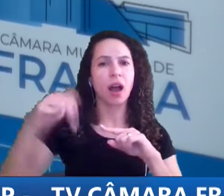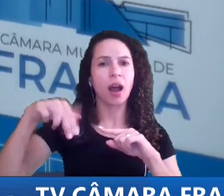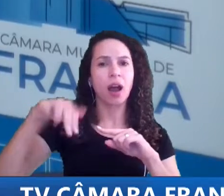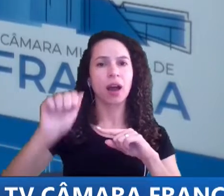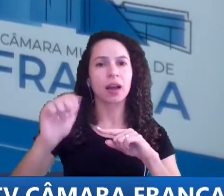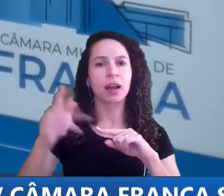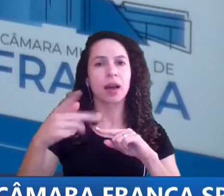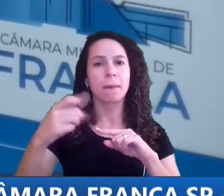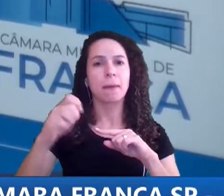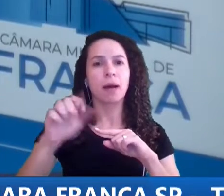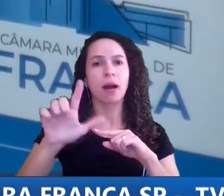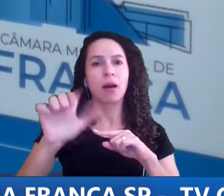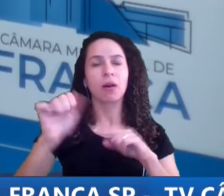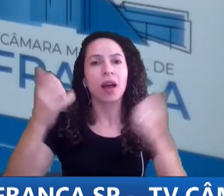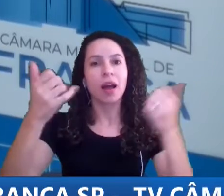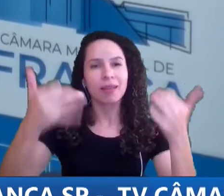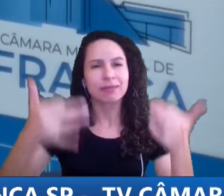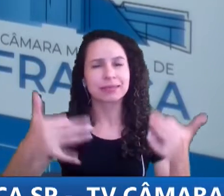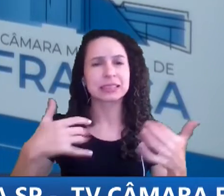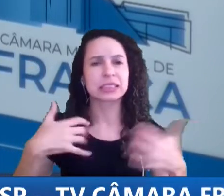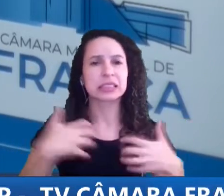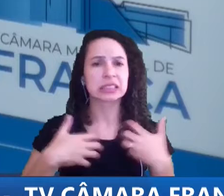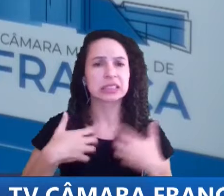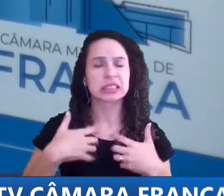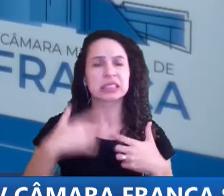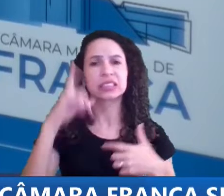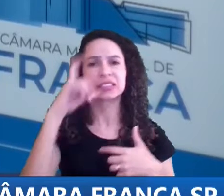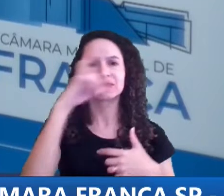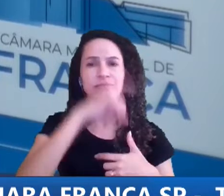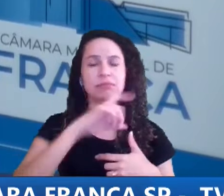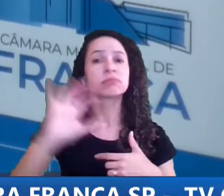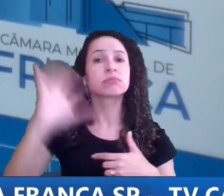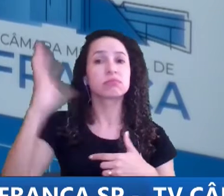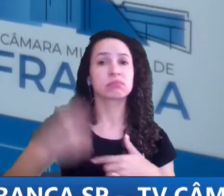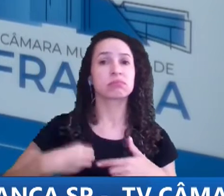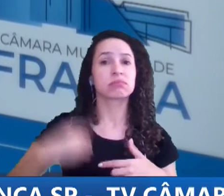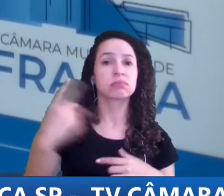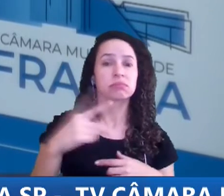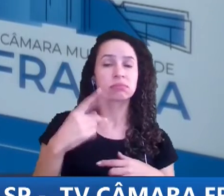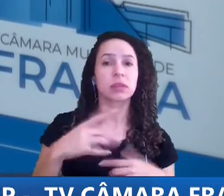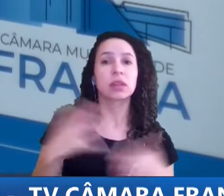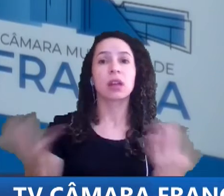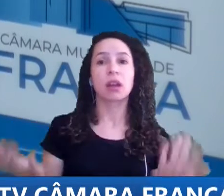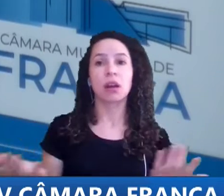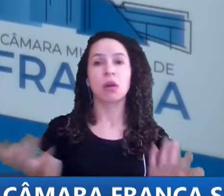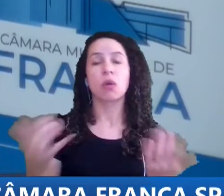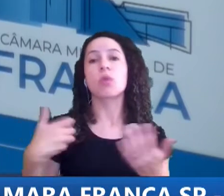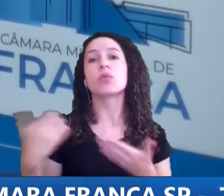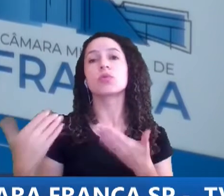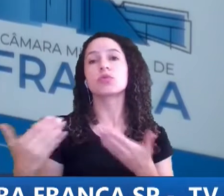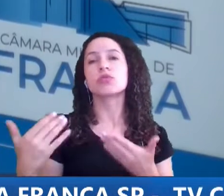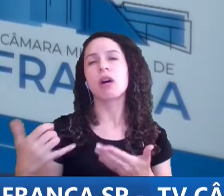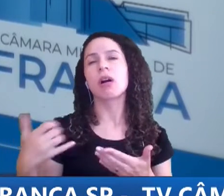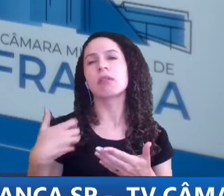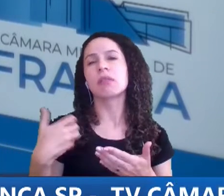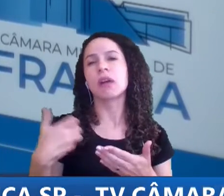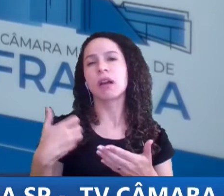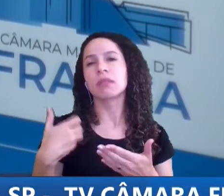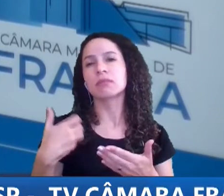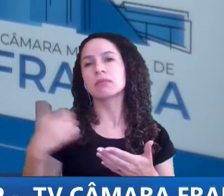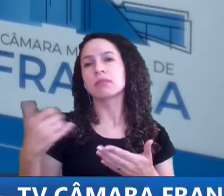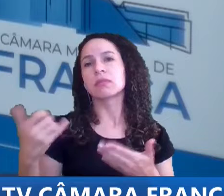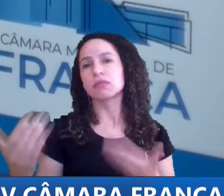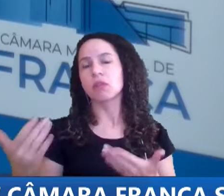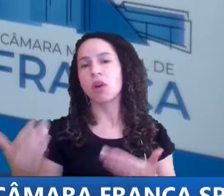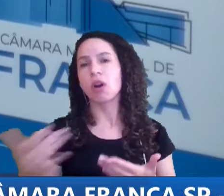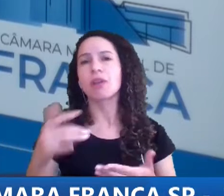dramático a respeito da situação que vivenciou. Então, o jovem de classe média baixa, que viu a sua